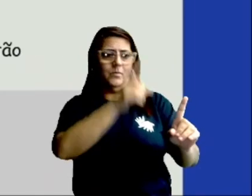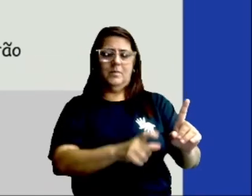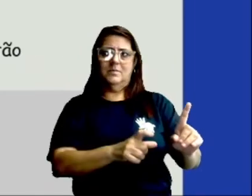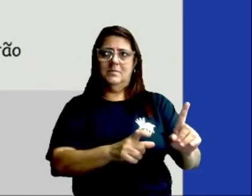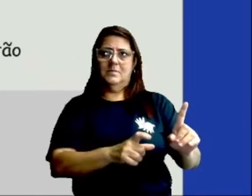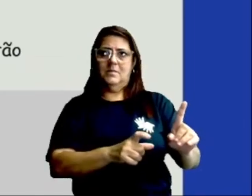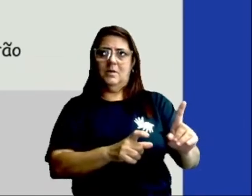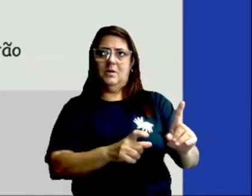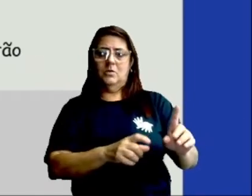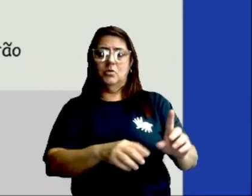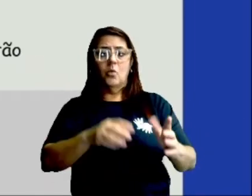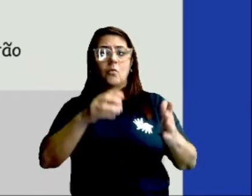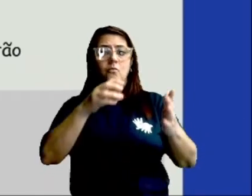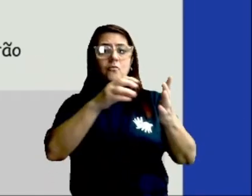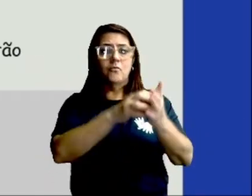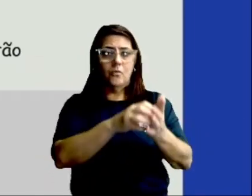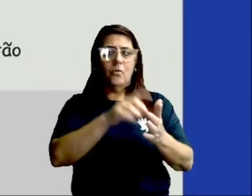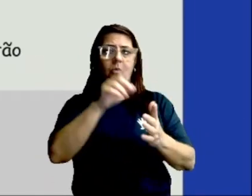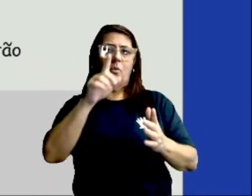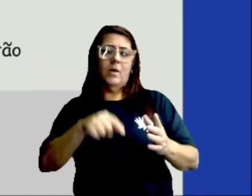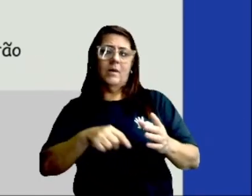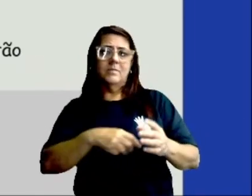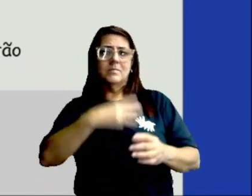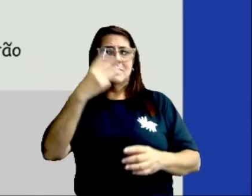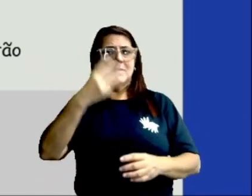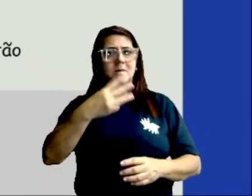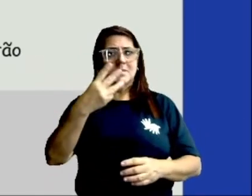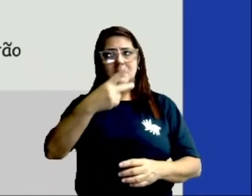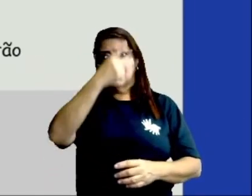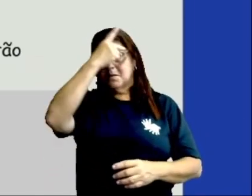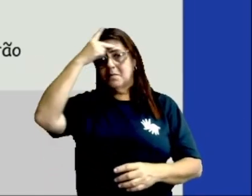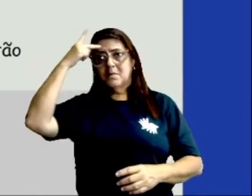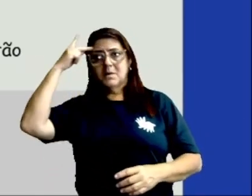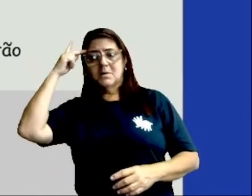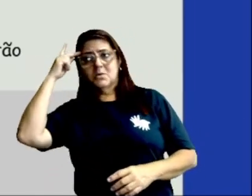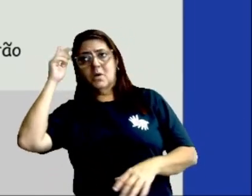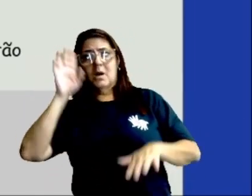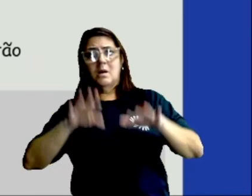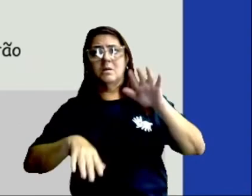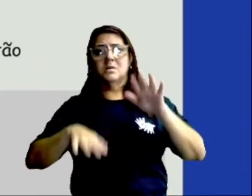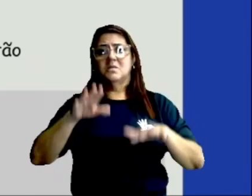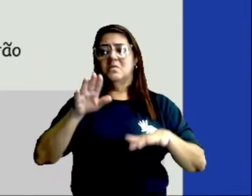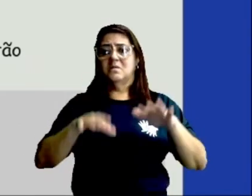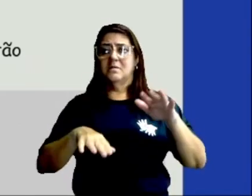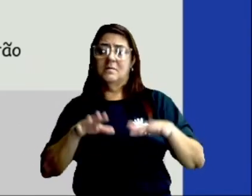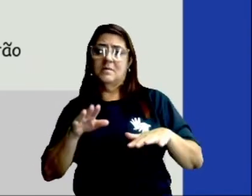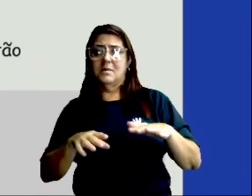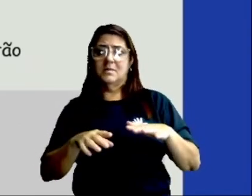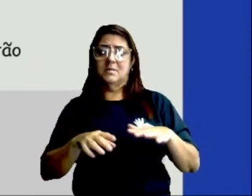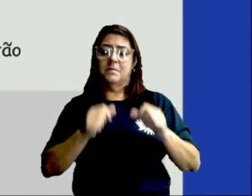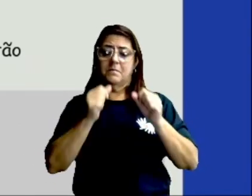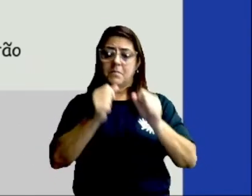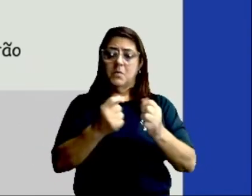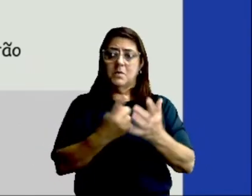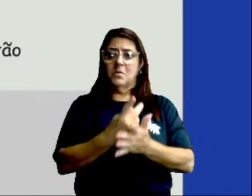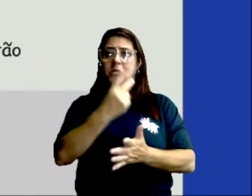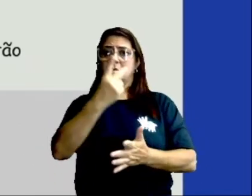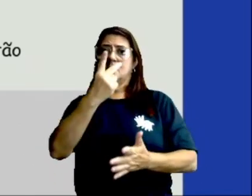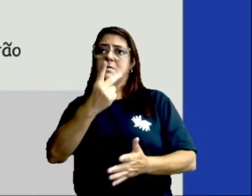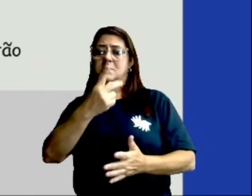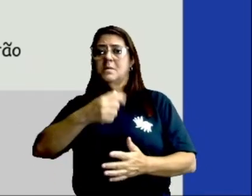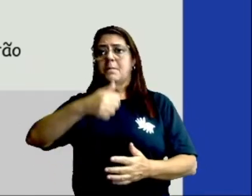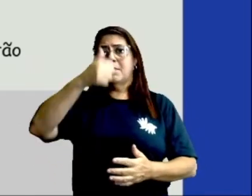o foco narrativo é em terceira pessoa, mas às vezes, ó, a narração também pode acontecer em primeira pessoa, já